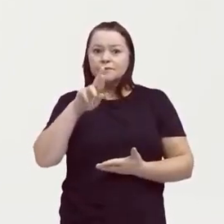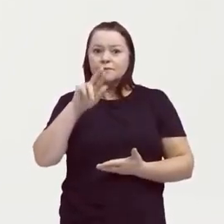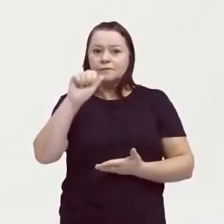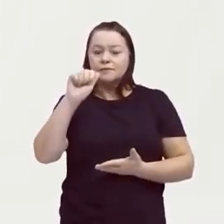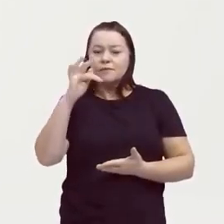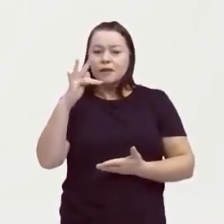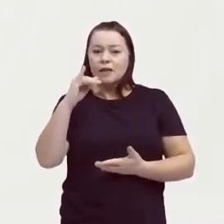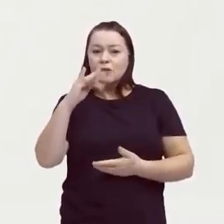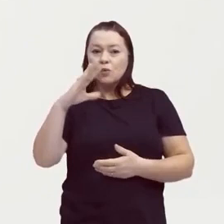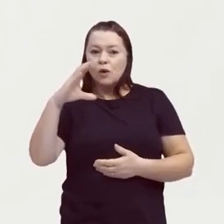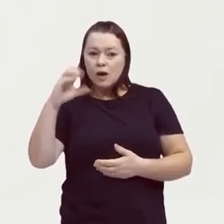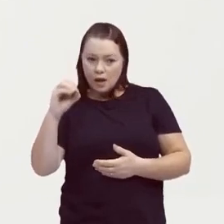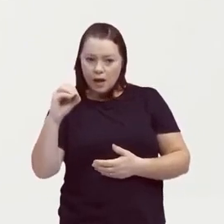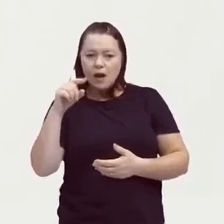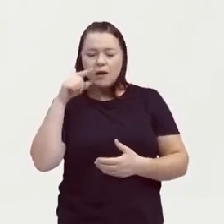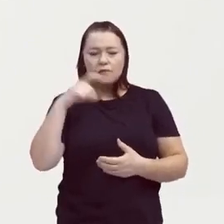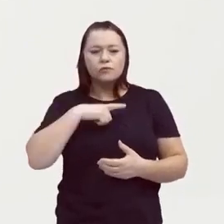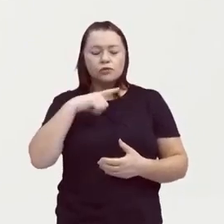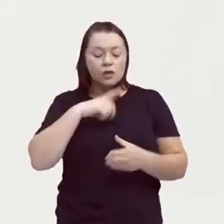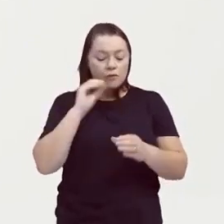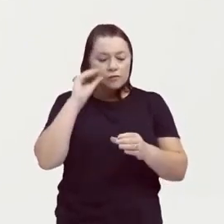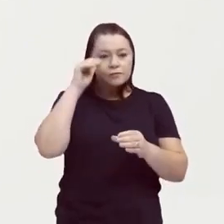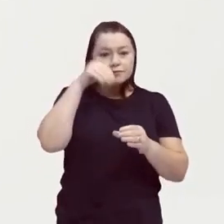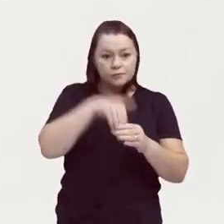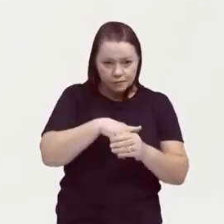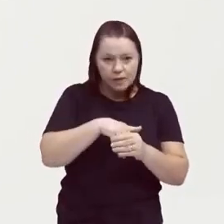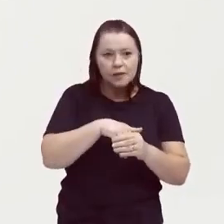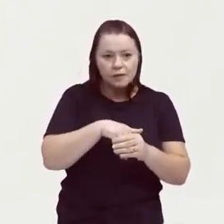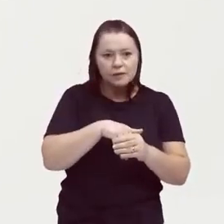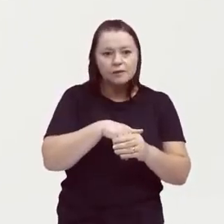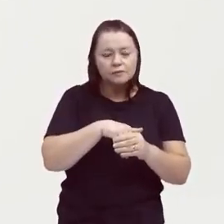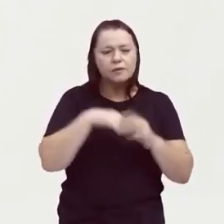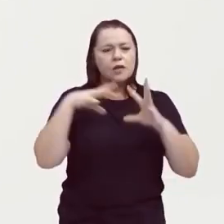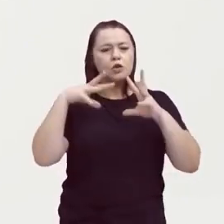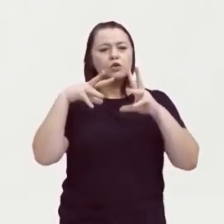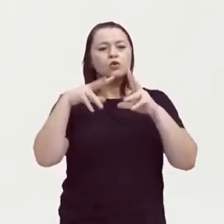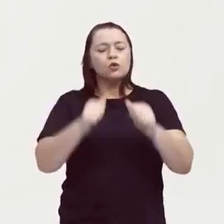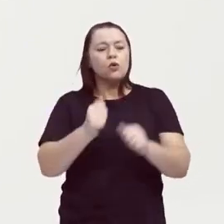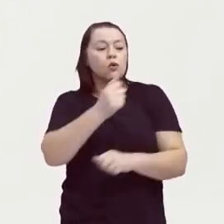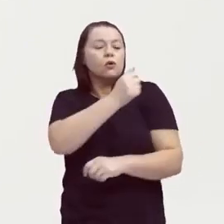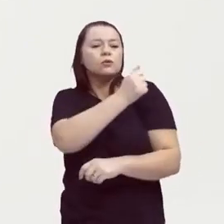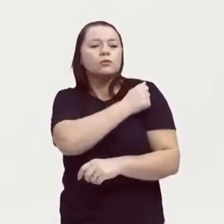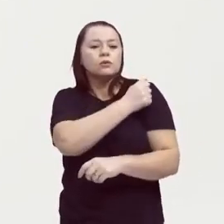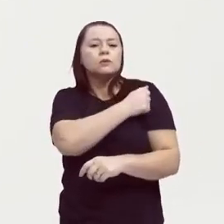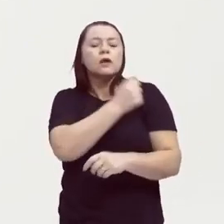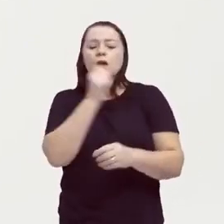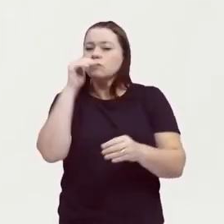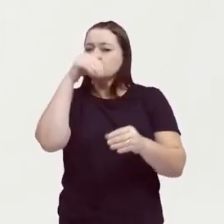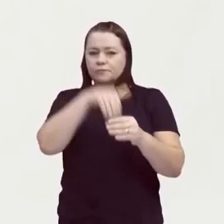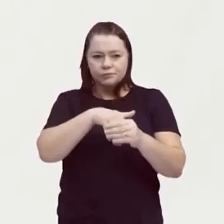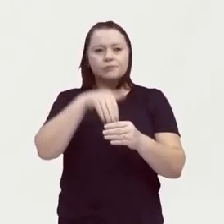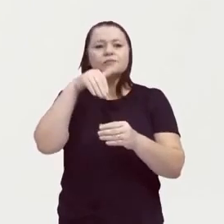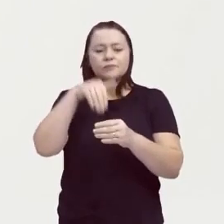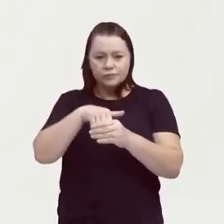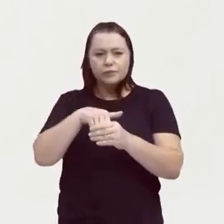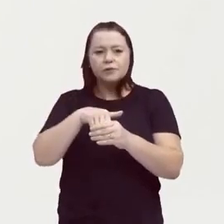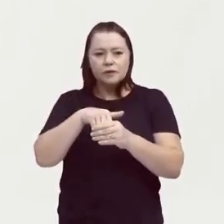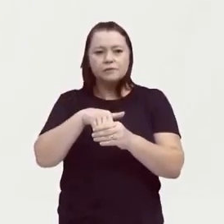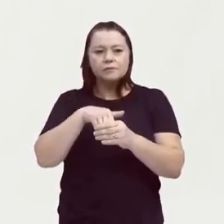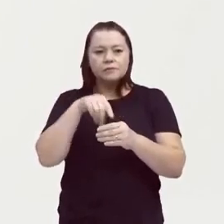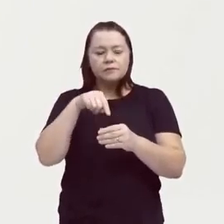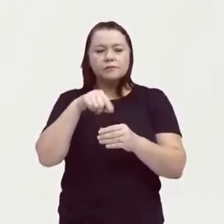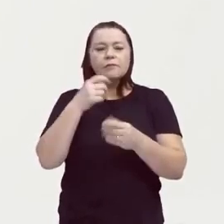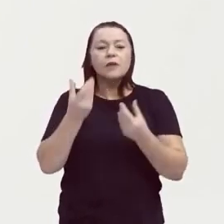aí, que na eleição realizada na sala da Eli, todos os alunos receberam votos e que os votos foram colocados em formatos